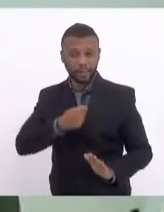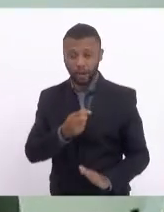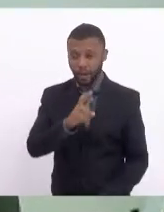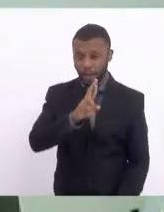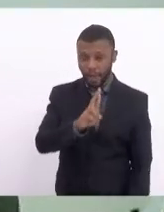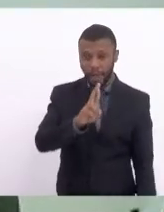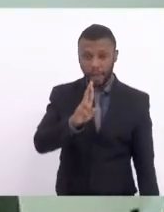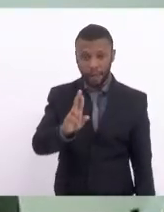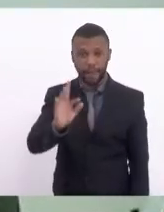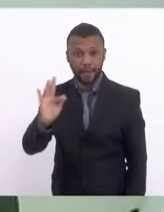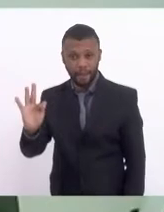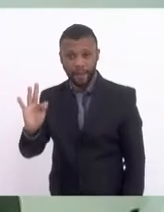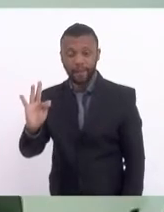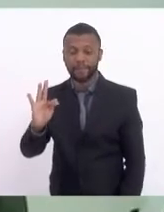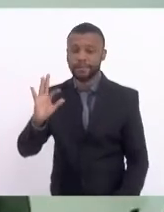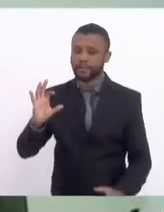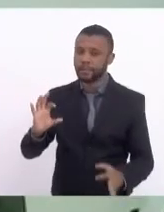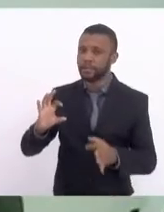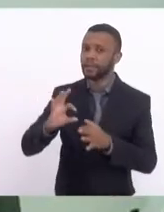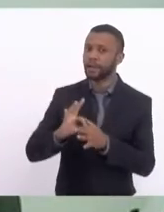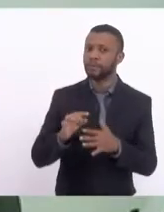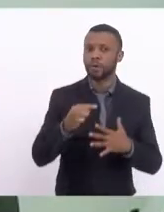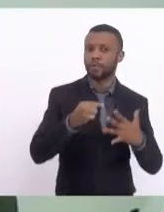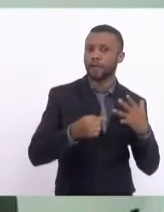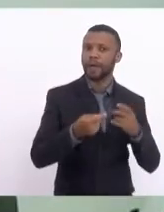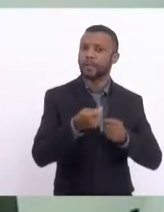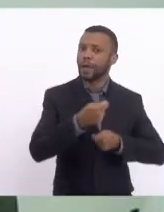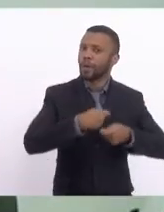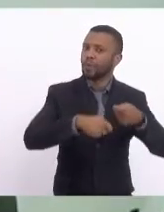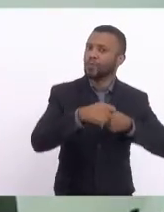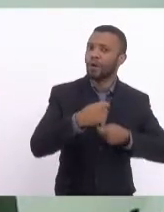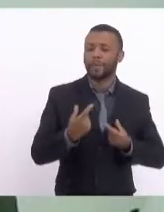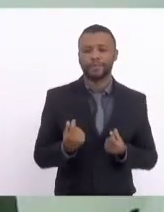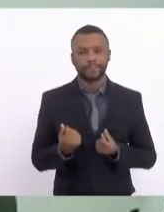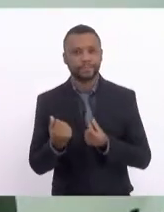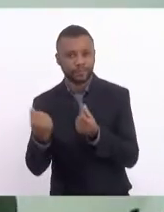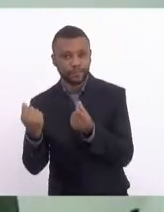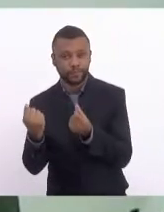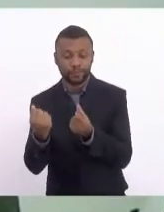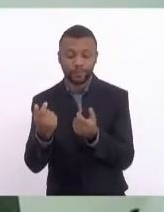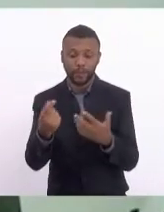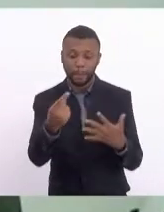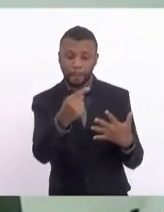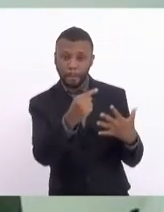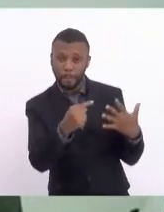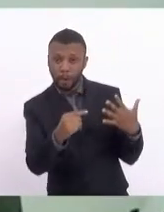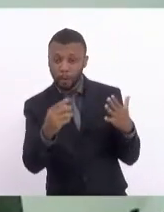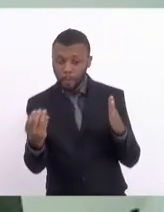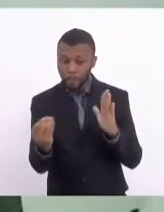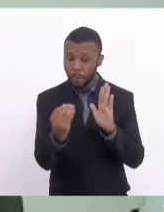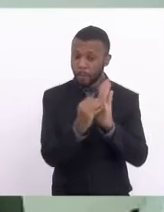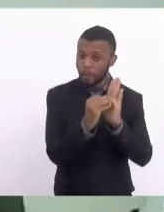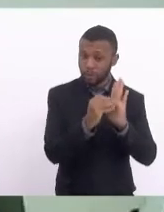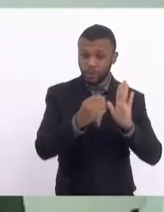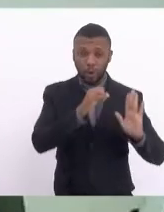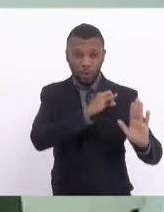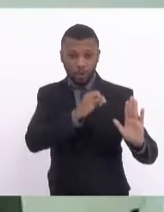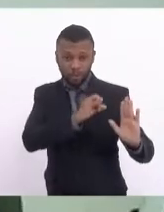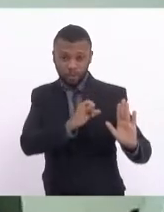aspectos econômicos e financeiros, diz ele, as questões estariam resolvidas.